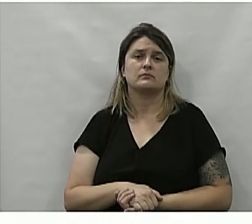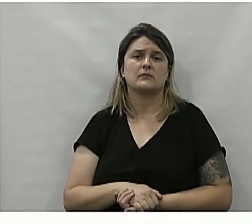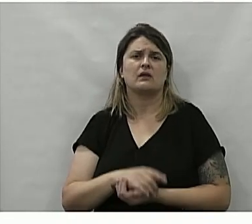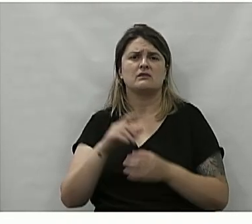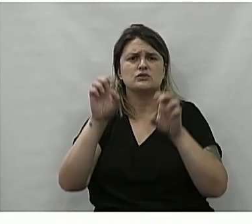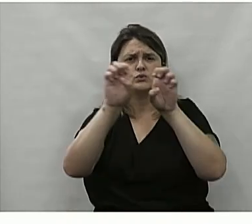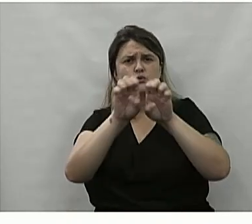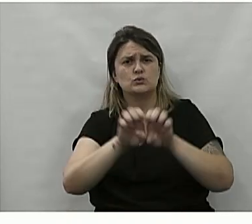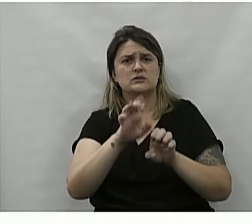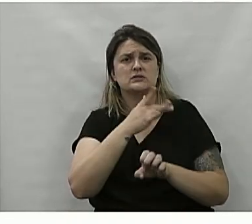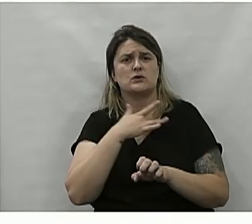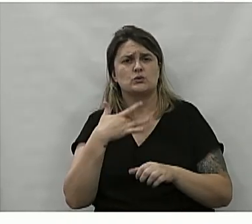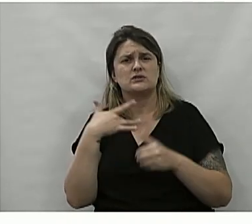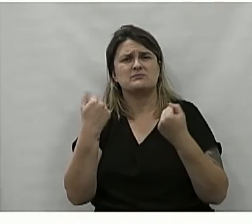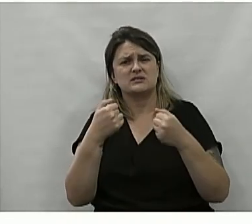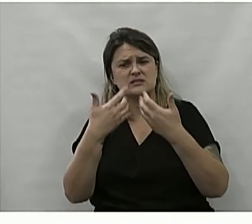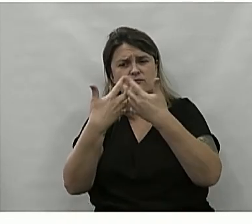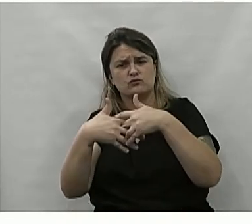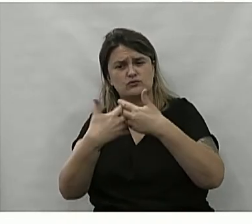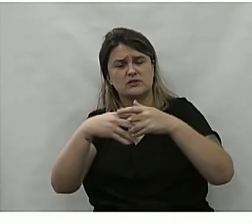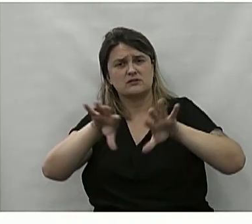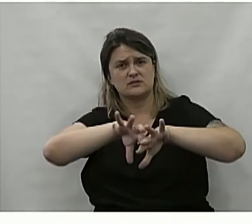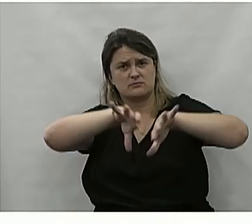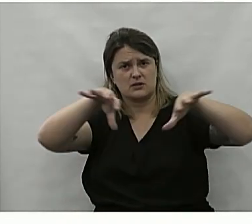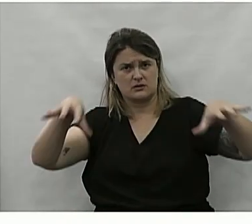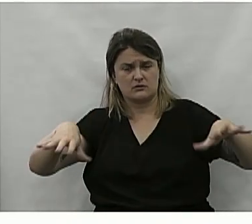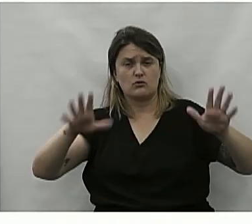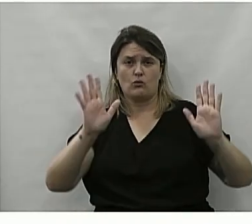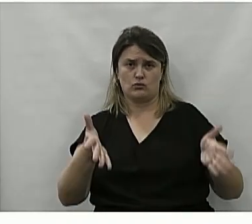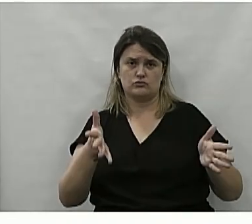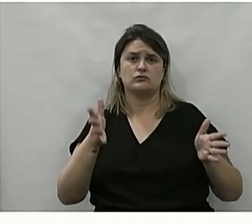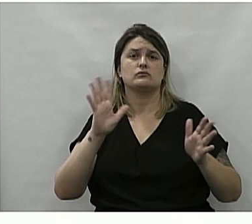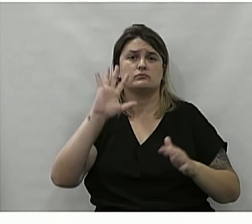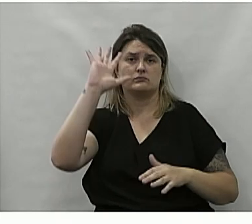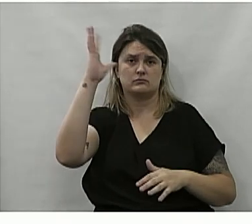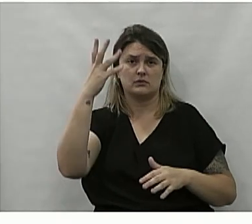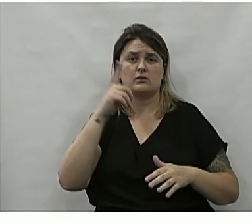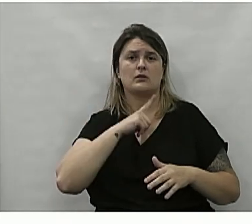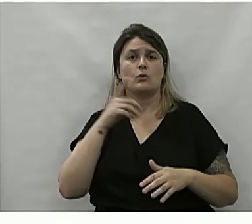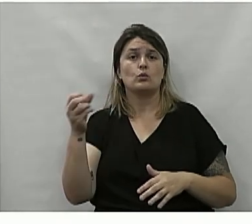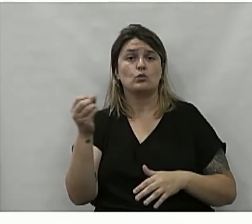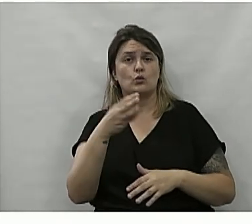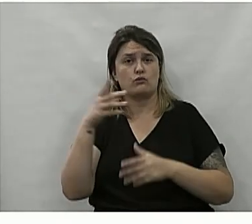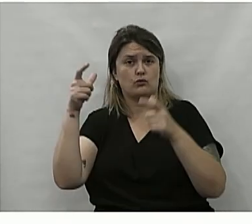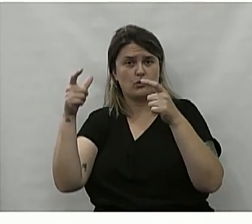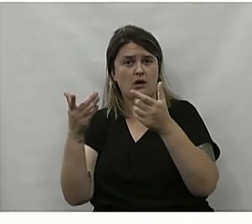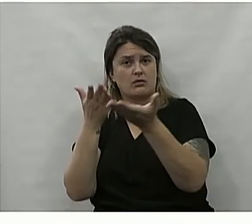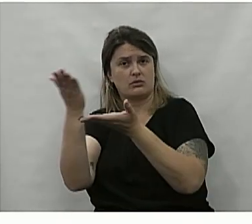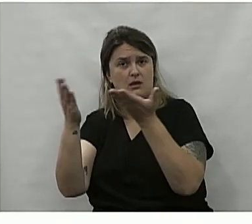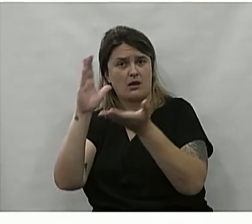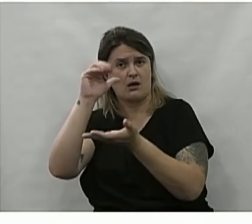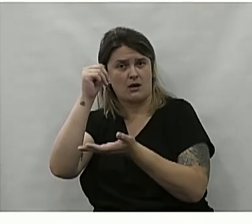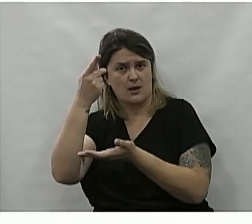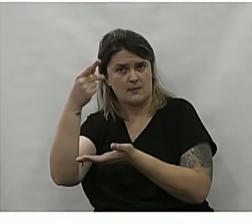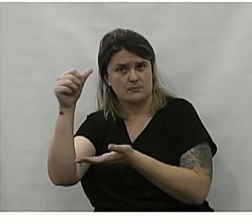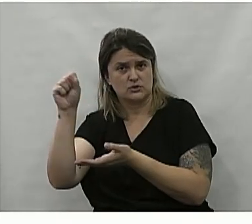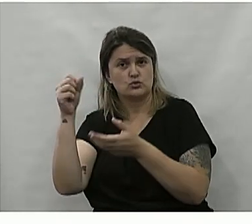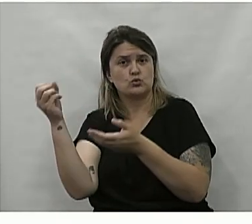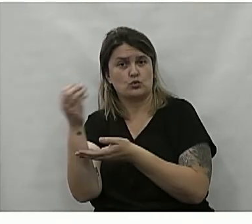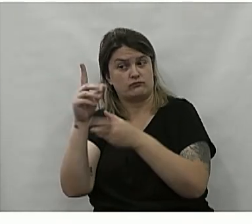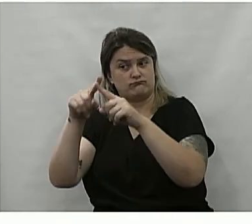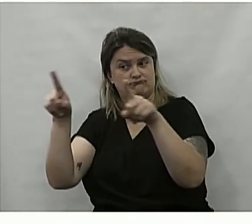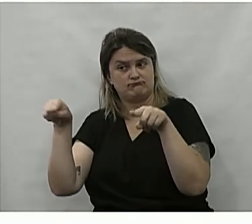Estruturas de saúde Que deveriam funcionar Desmembradas E hoje ocorre isso Então portanto Um novo local Para atendimento Do CAPS Num novo ambiente